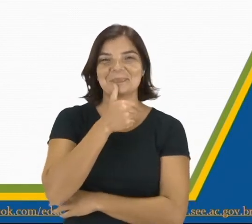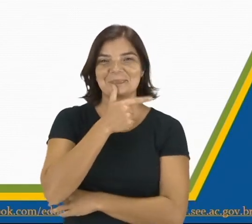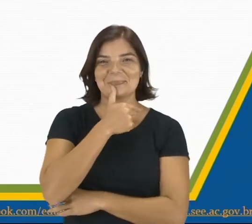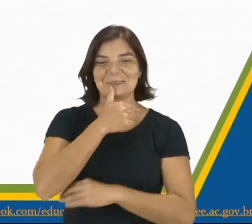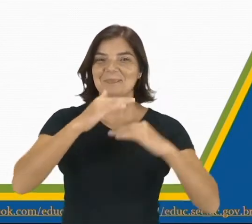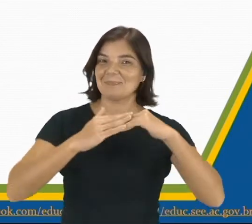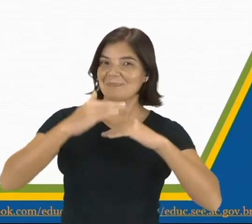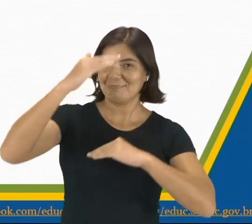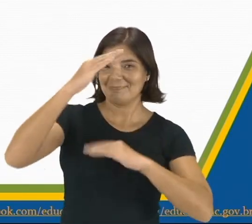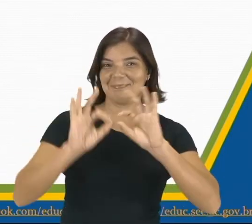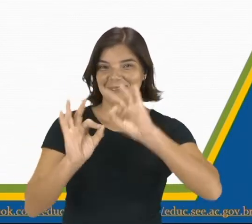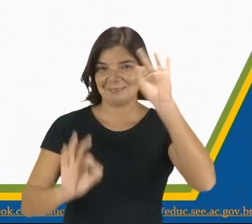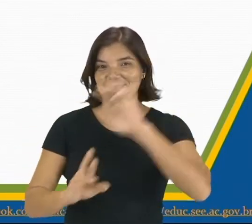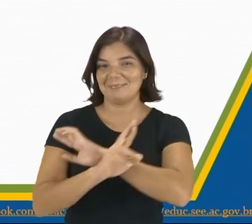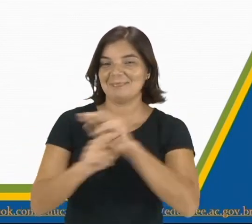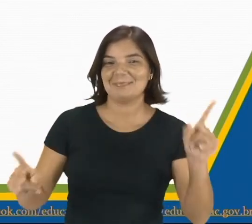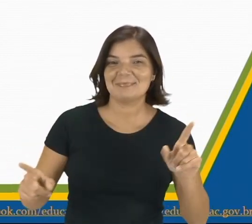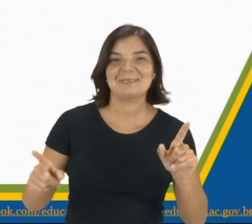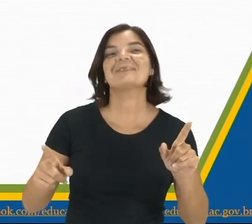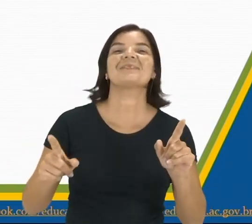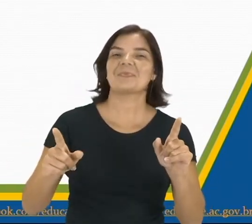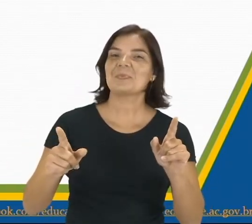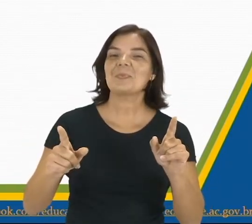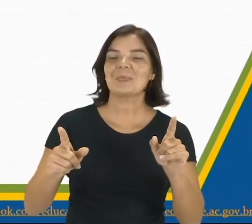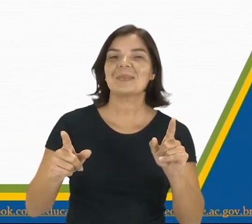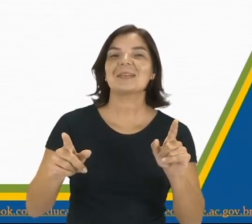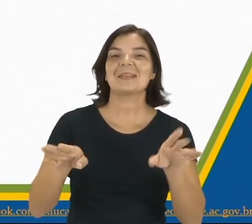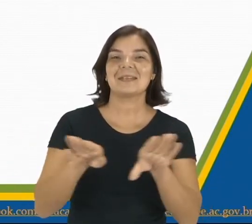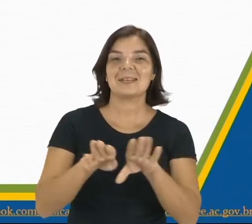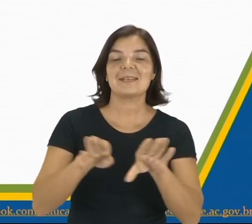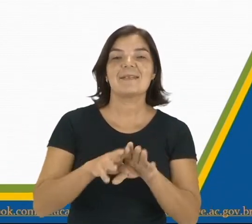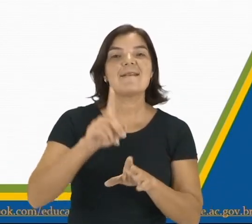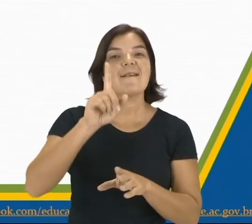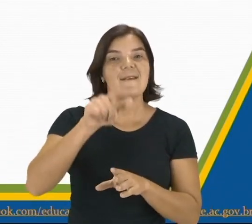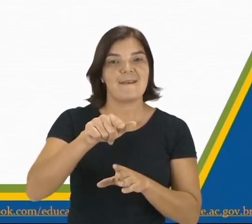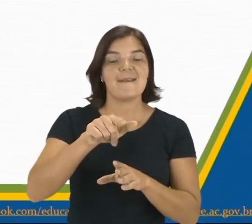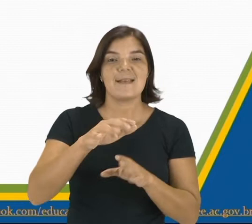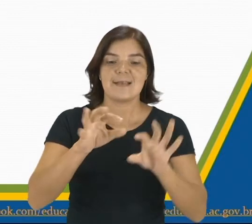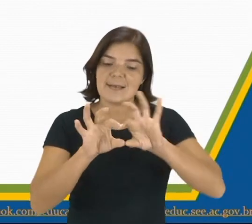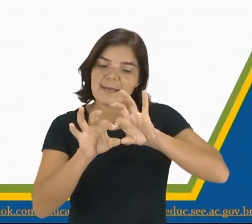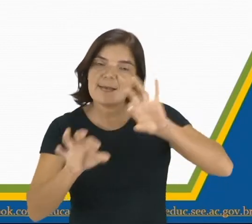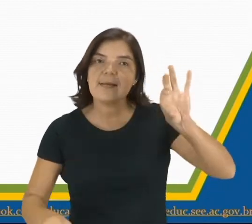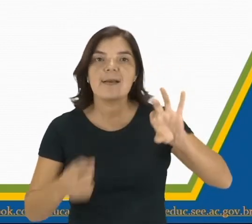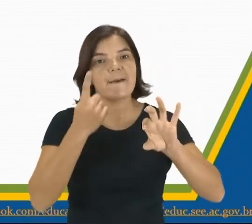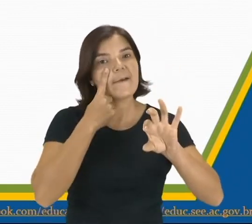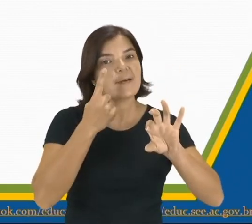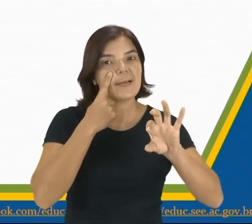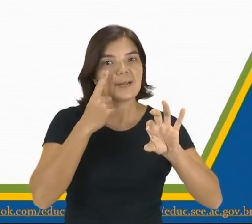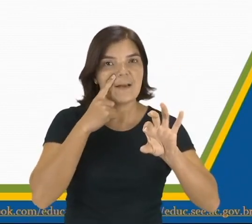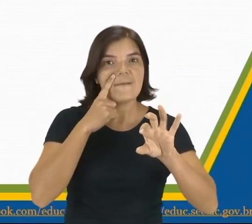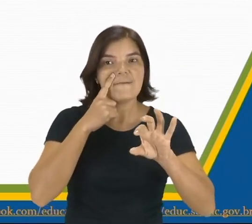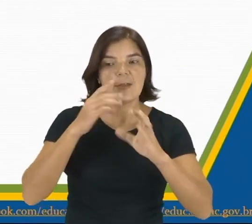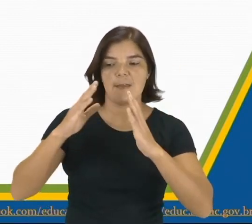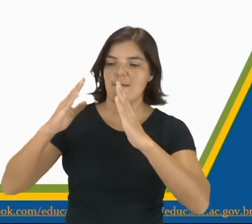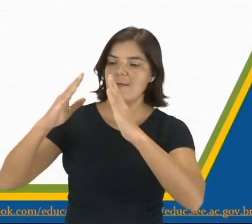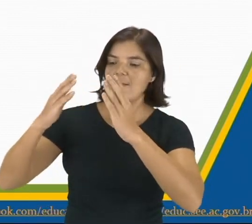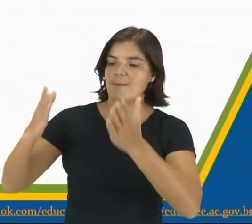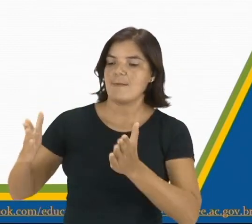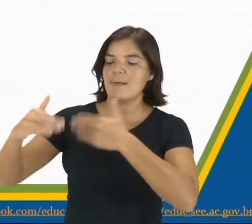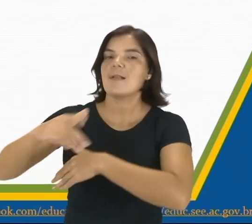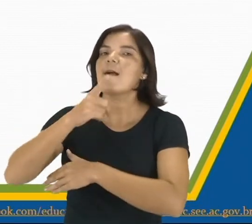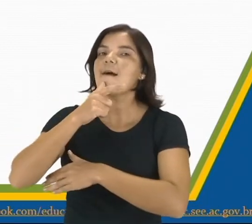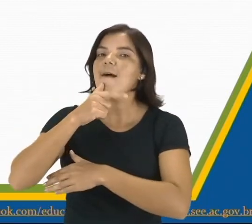altura entre elas, uma diferença de altura entre elas, e essa encanação que você está vendo entre as 2 caixas